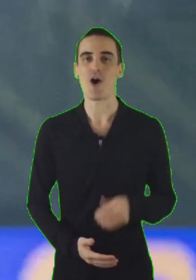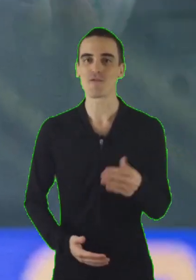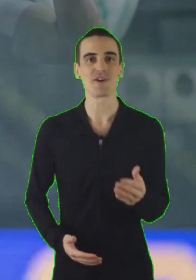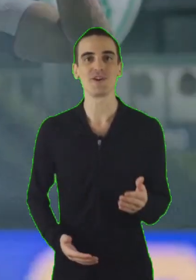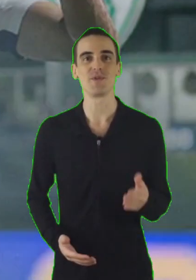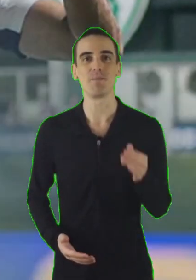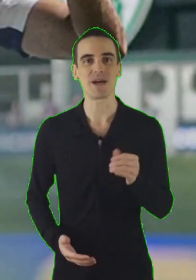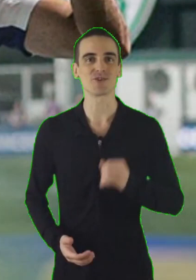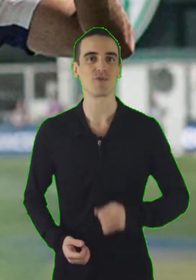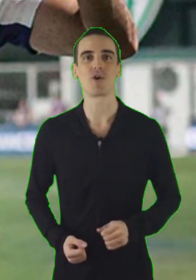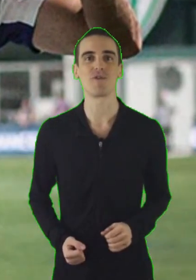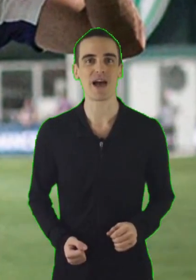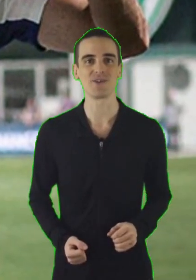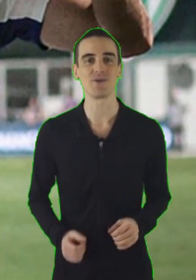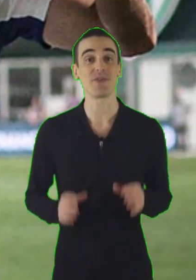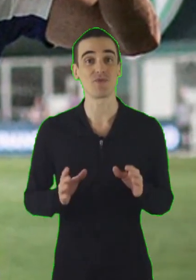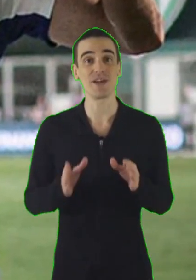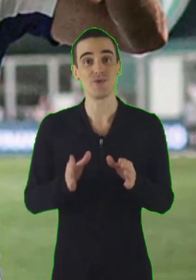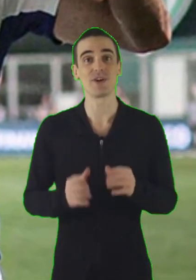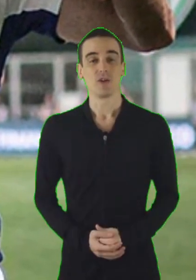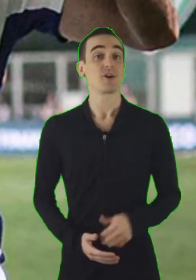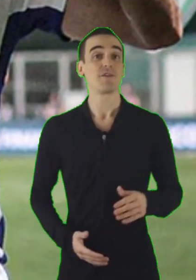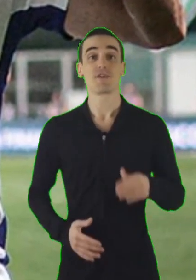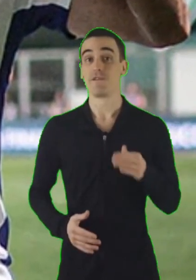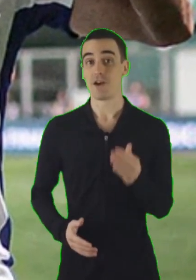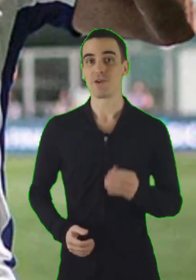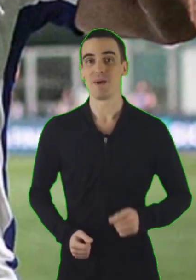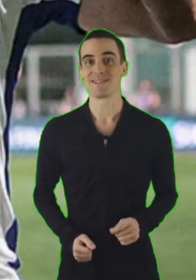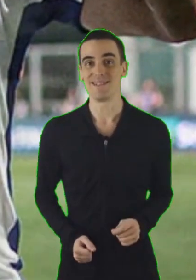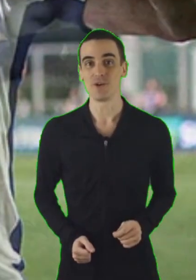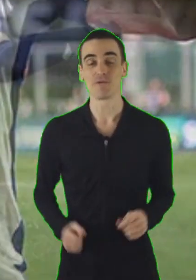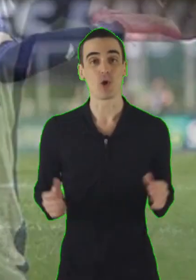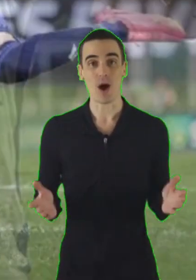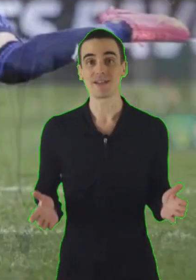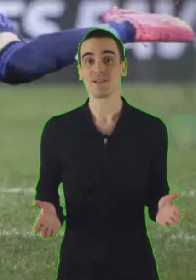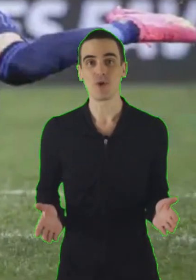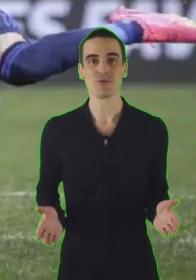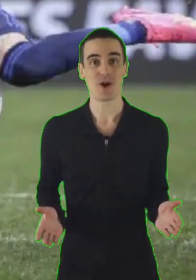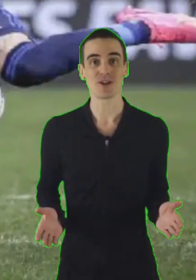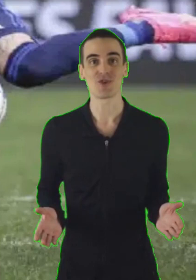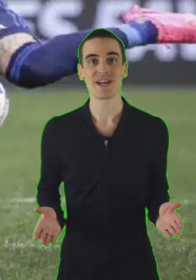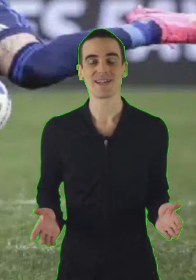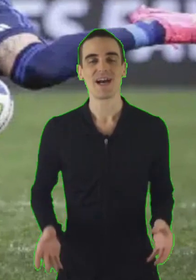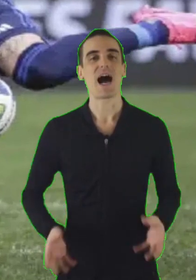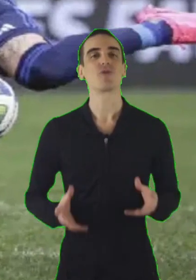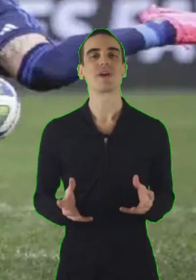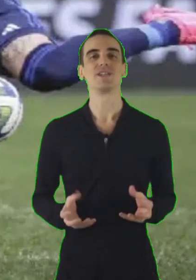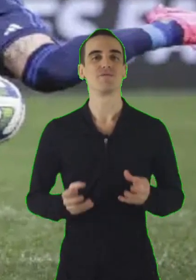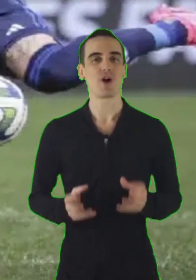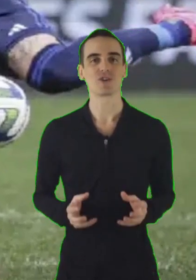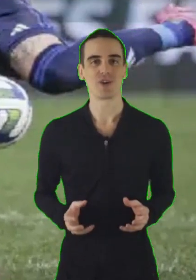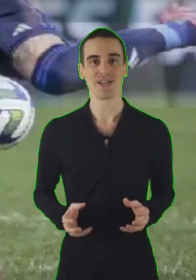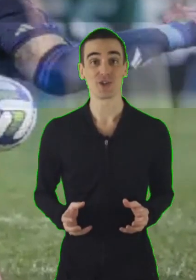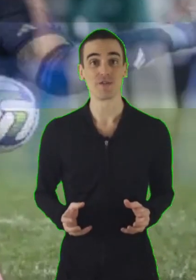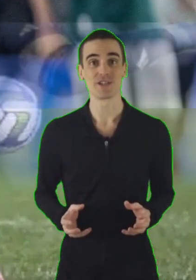veio. Dá tranquilidade. Acompanhando a delegação na Serrinha, Arthur Gomes, suspenso, citou que o sentimento do 1-0